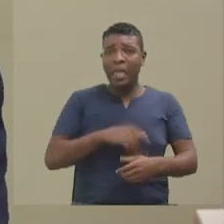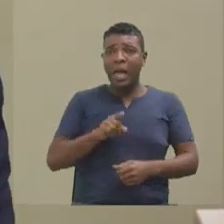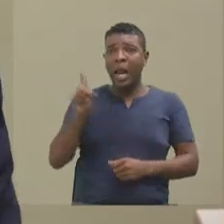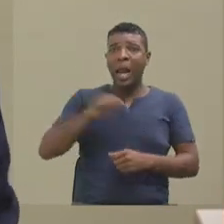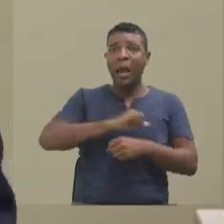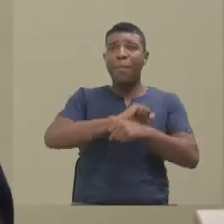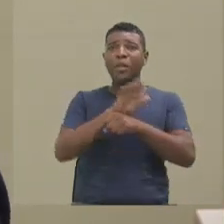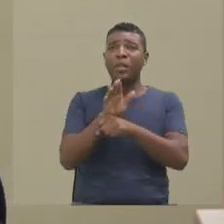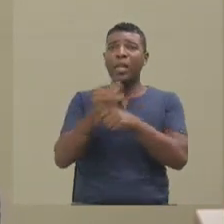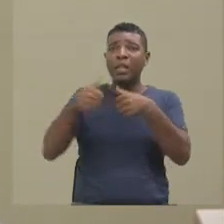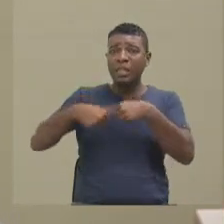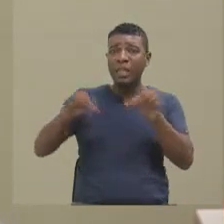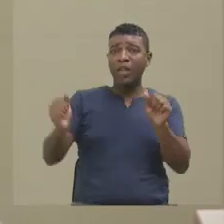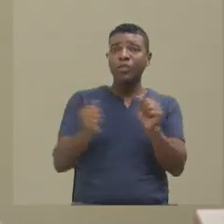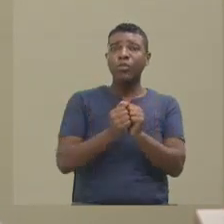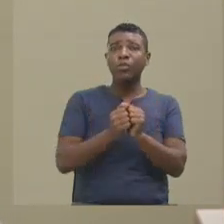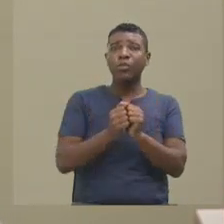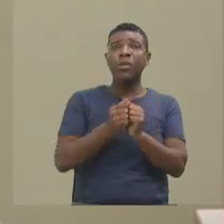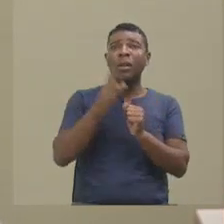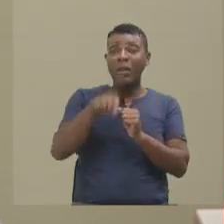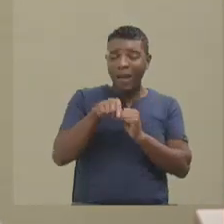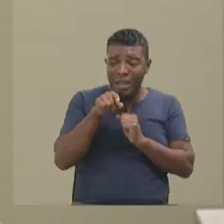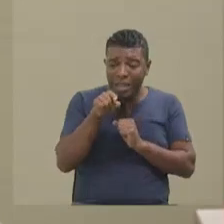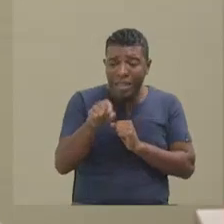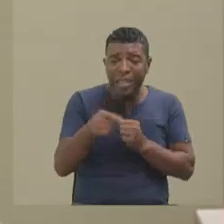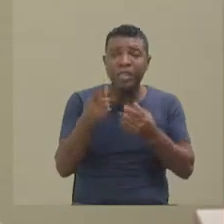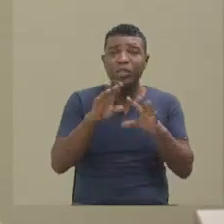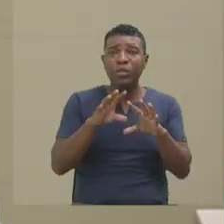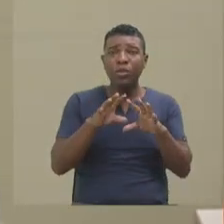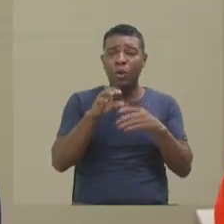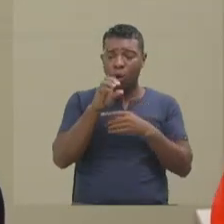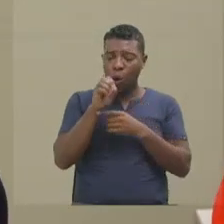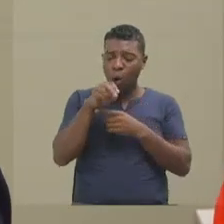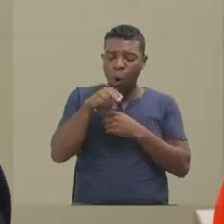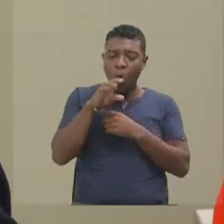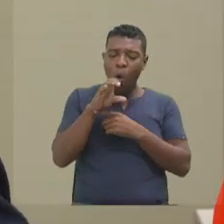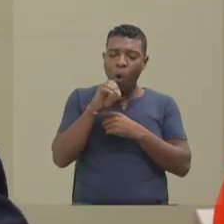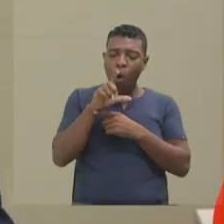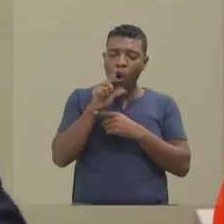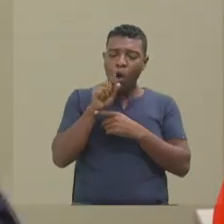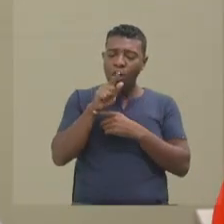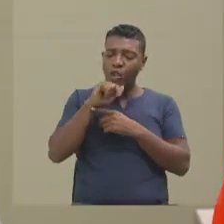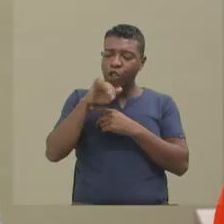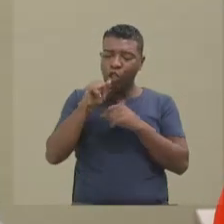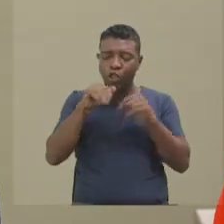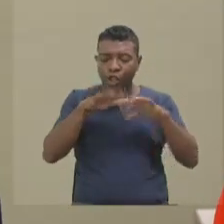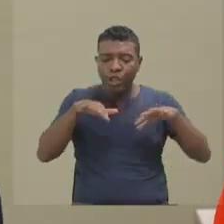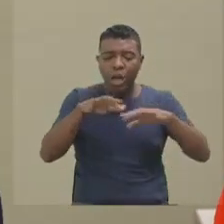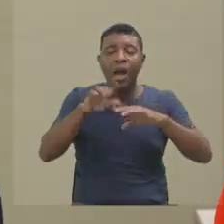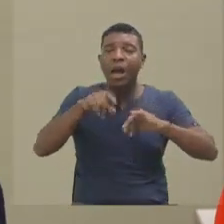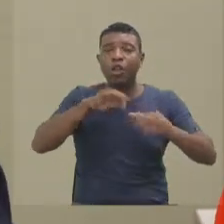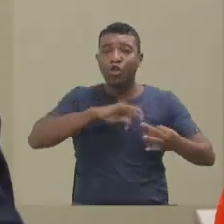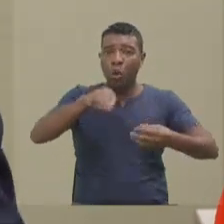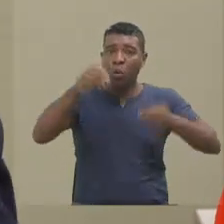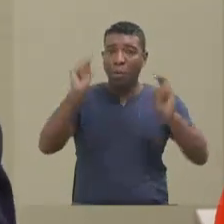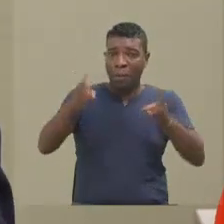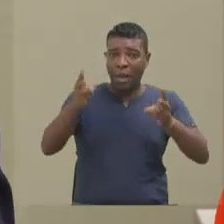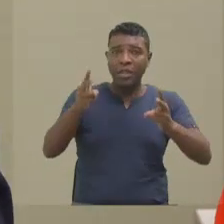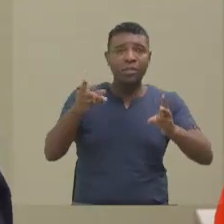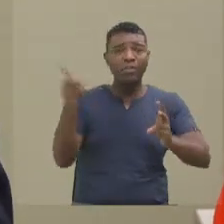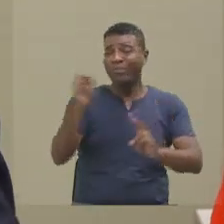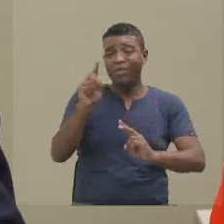juntos então é isso que eu acho que é Oncologia precisa hoje conceber é que Oncologia não é tudo a mesma